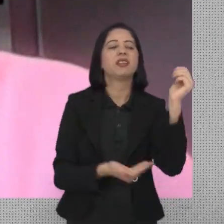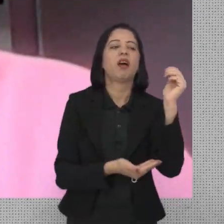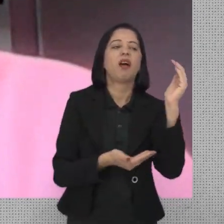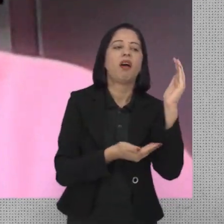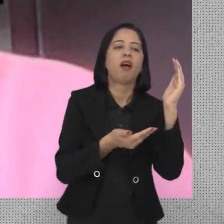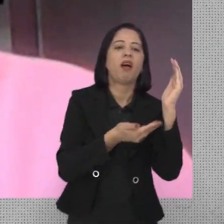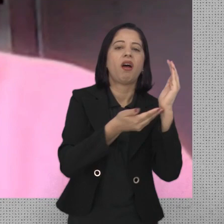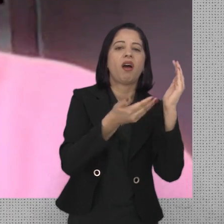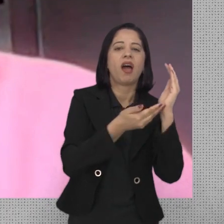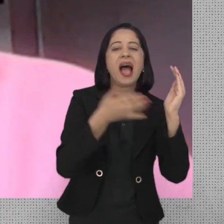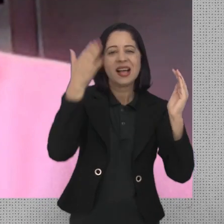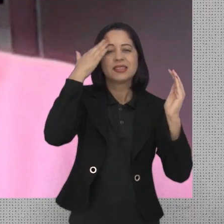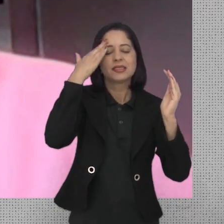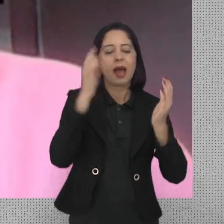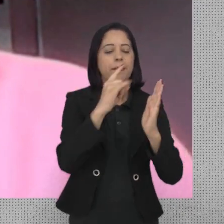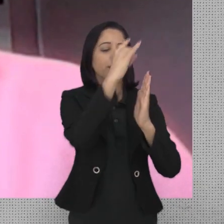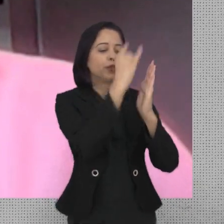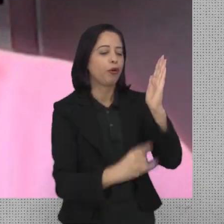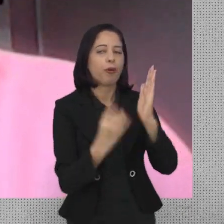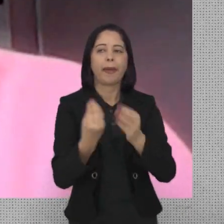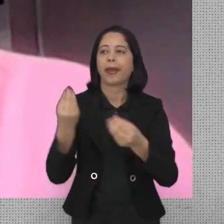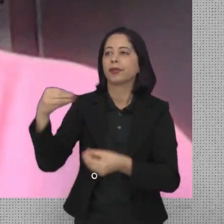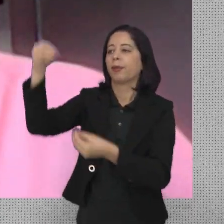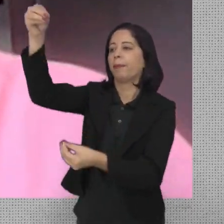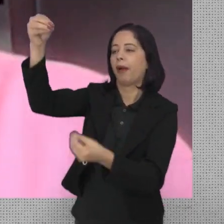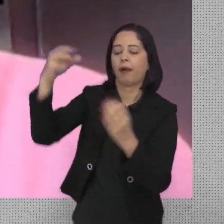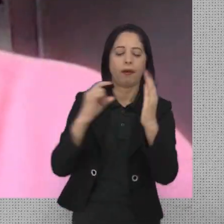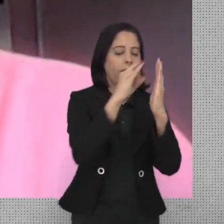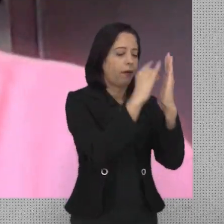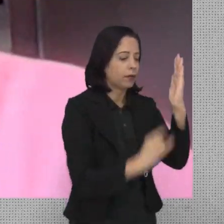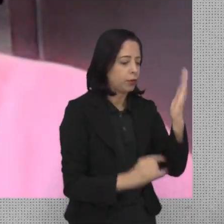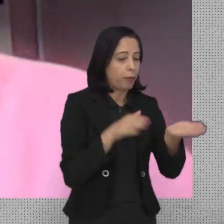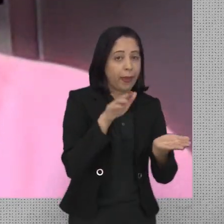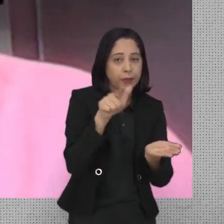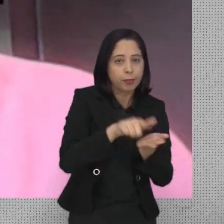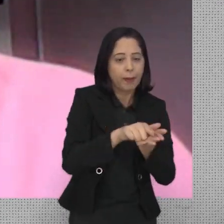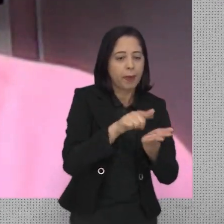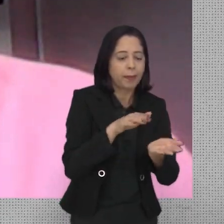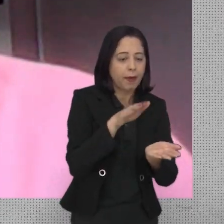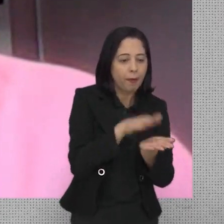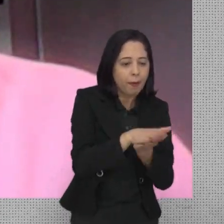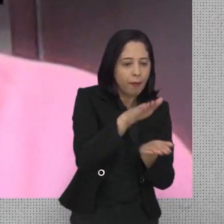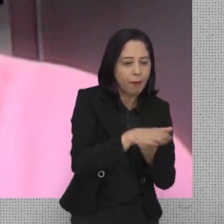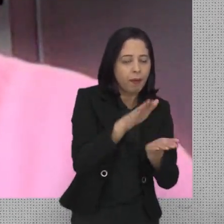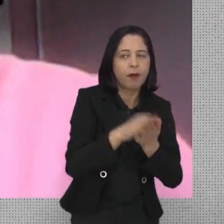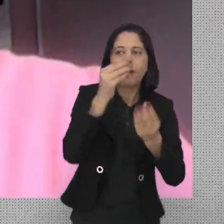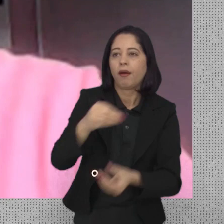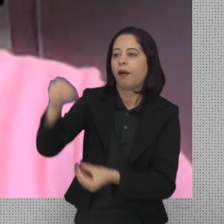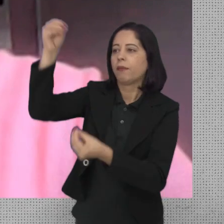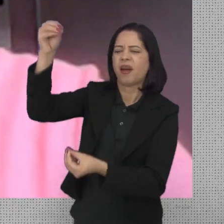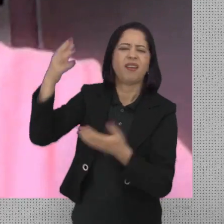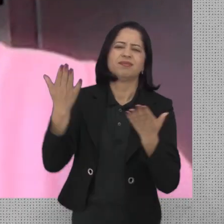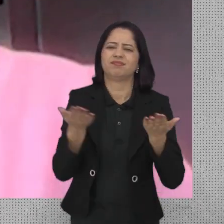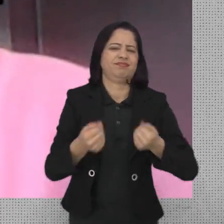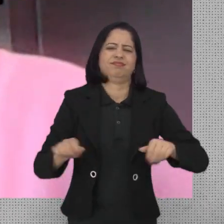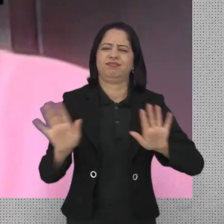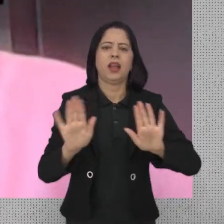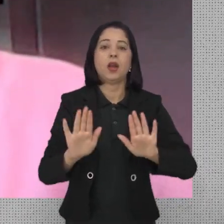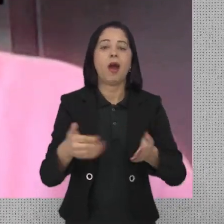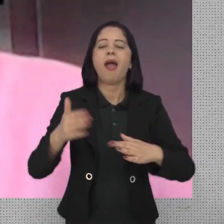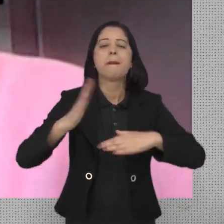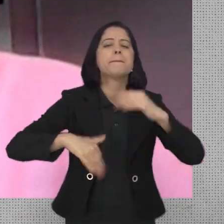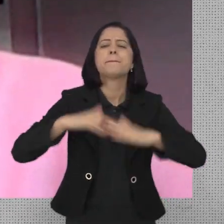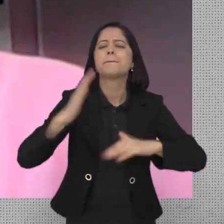Isso deixa o processo mais rápido, deixa o processo mais democrático, porque as